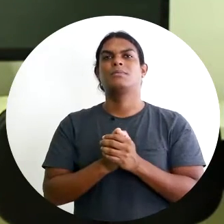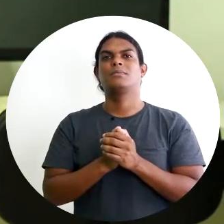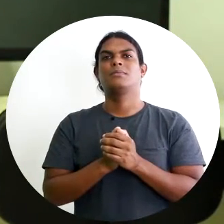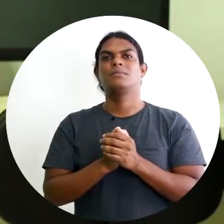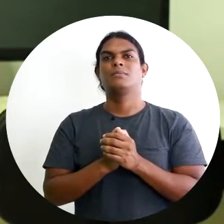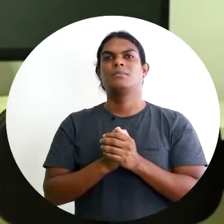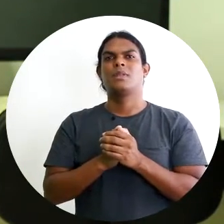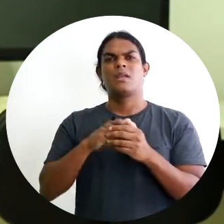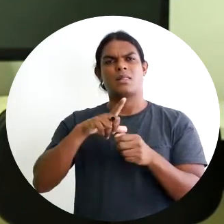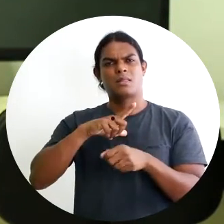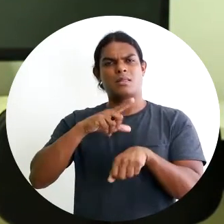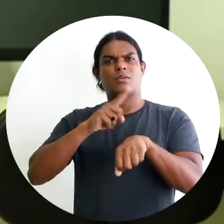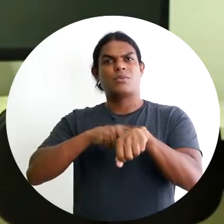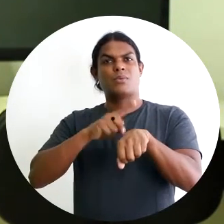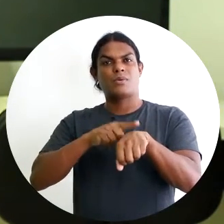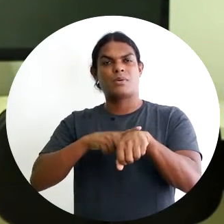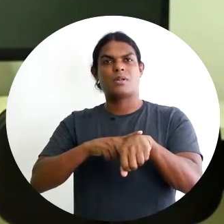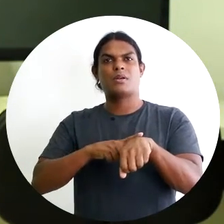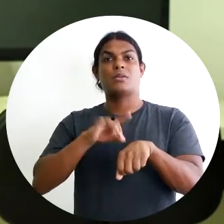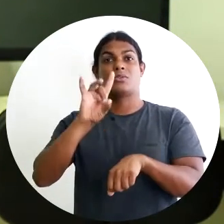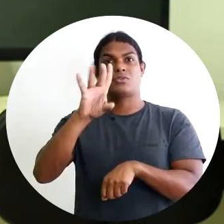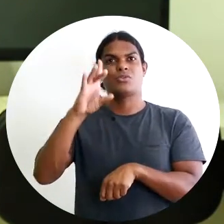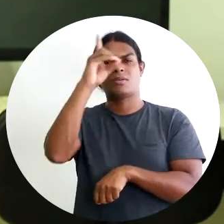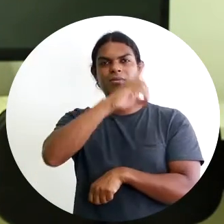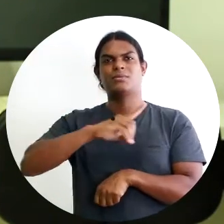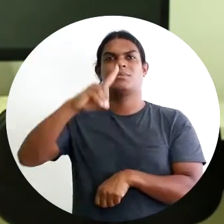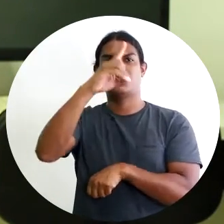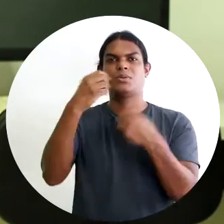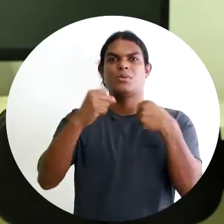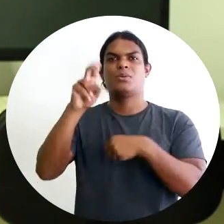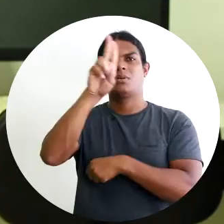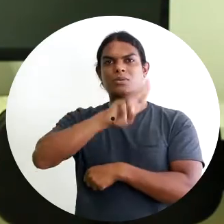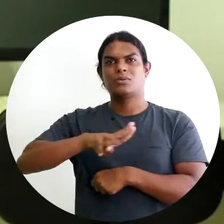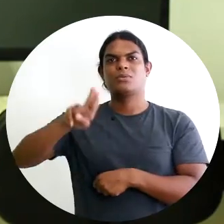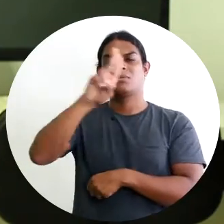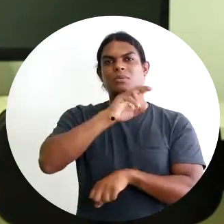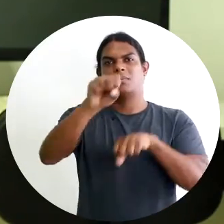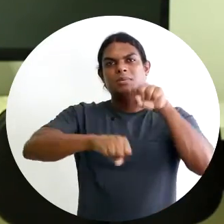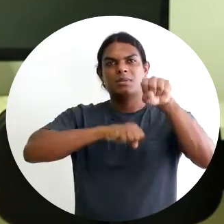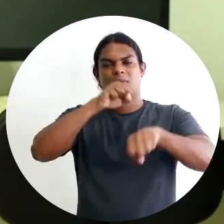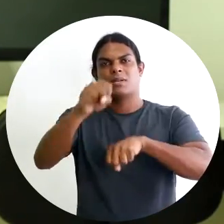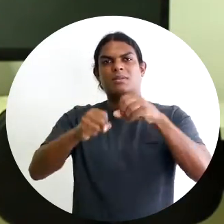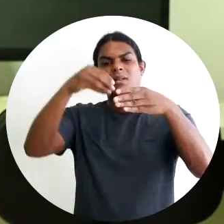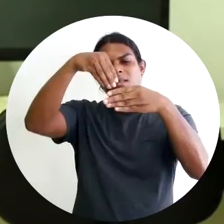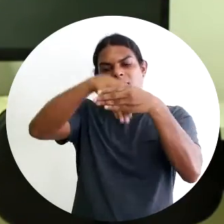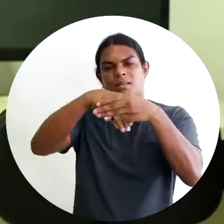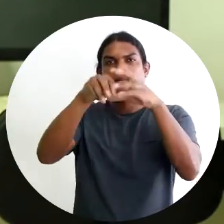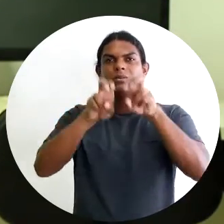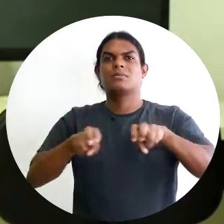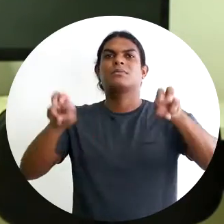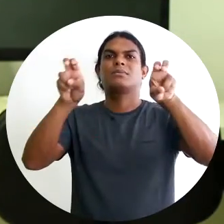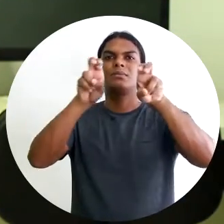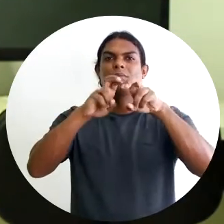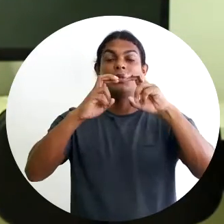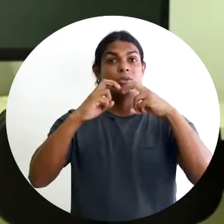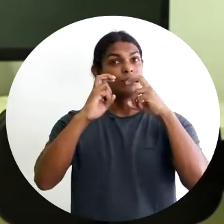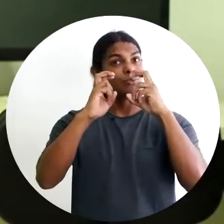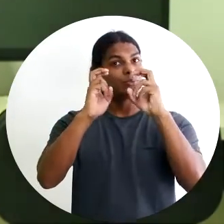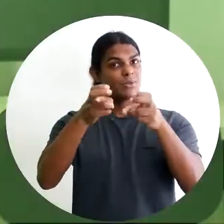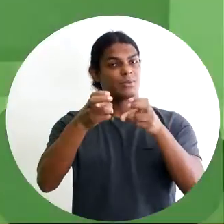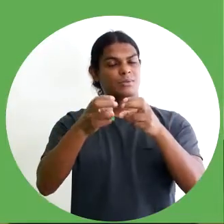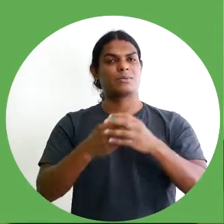de acesso. No domingo a bike pode ser colocada no metrô porque tem muita gente fazendo esse passeio, né? A gente posiciona essa